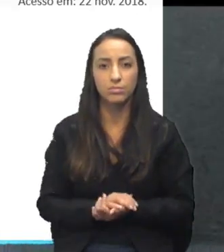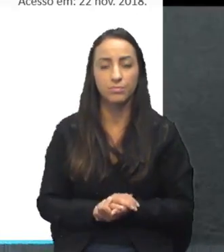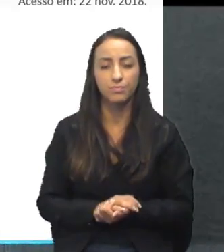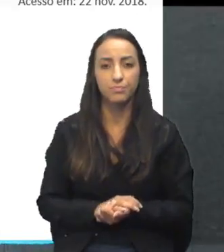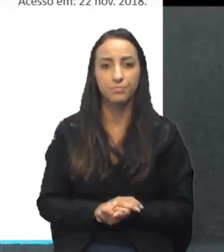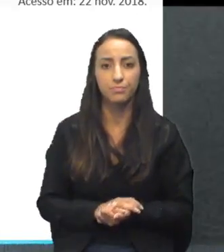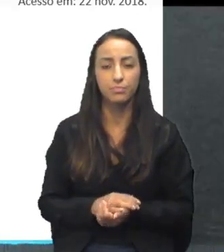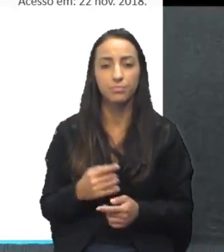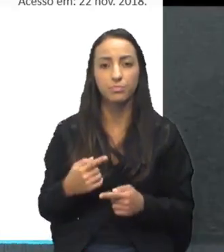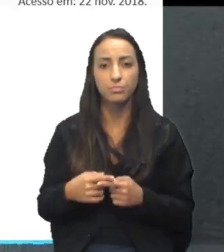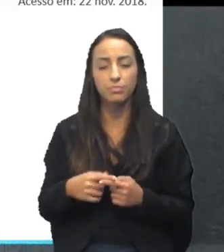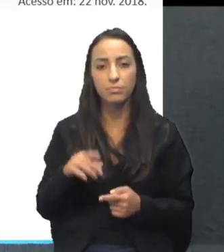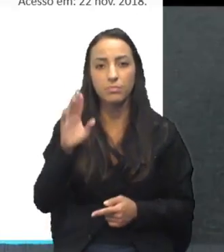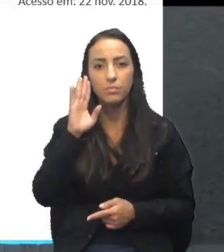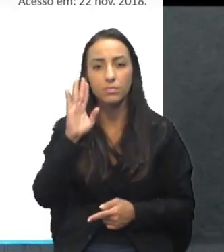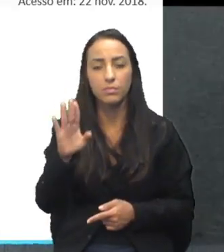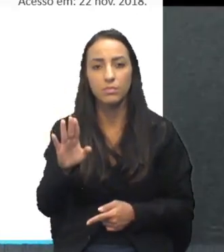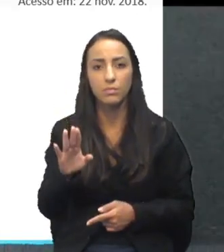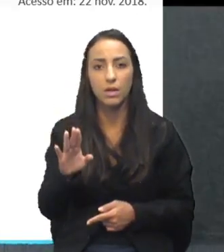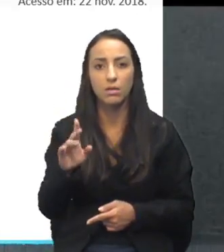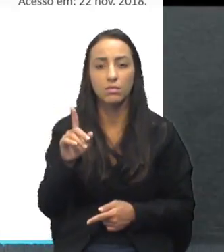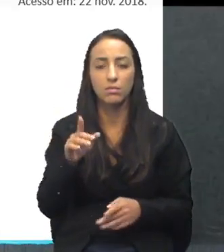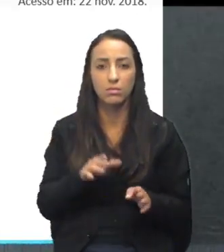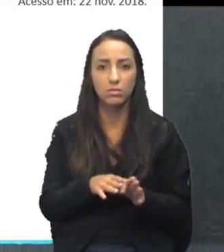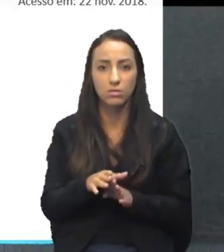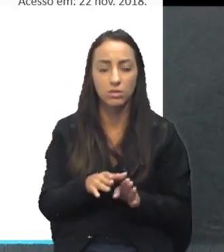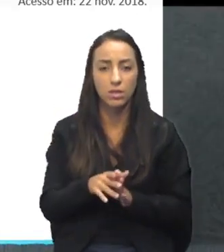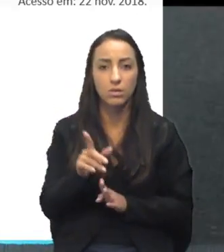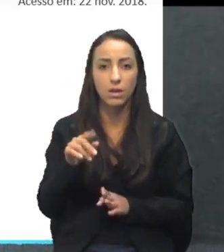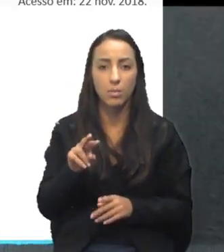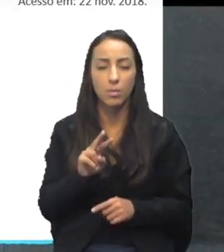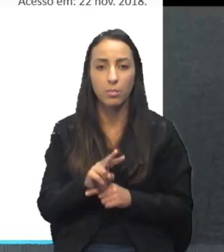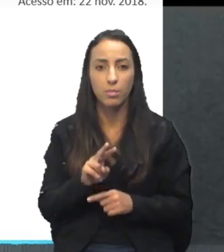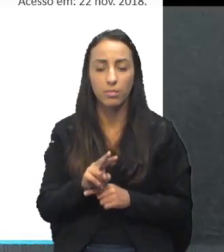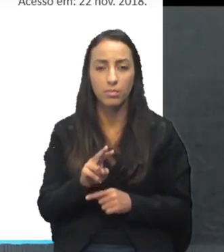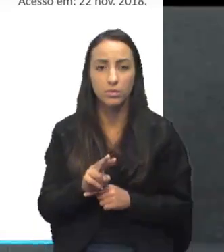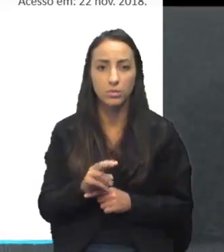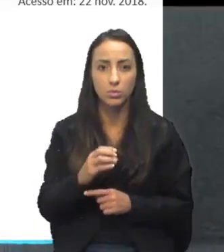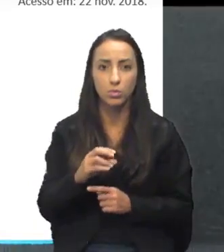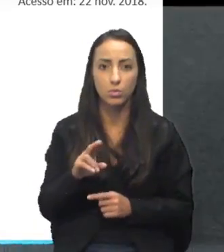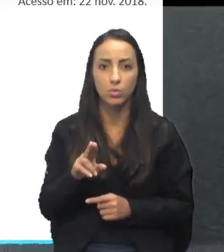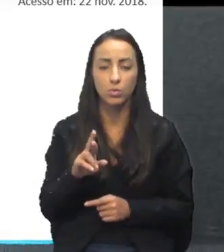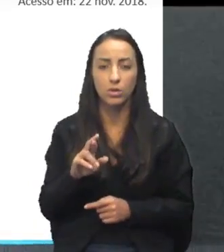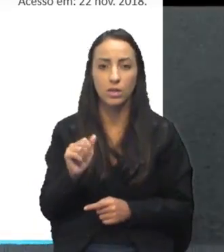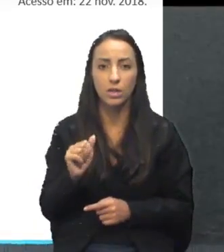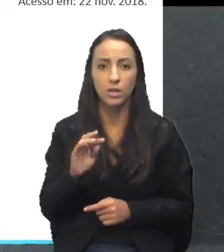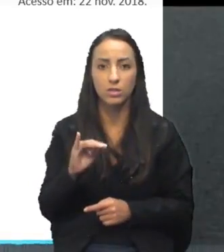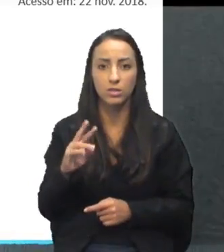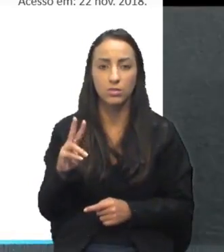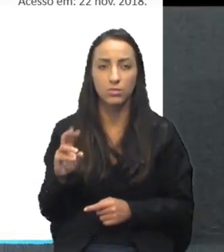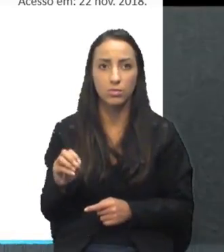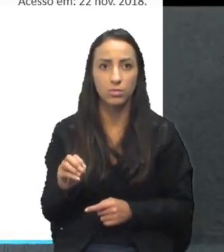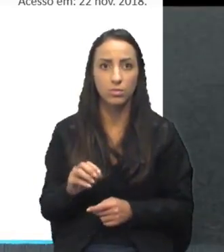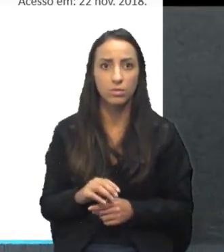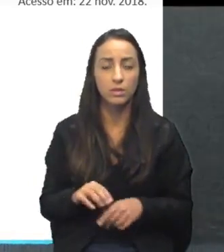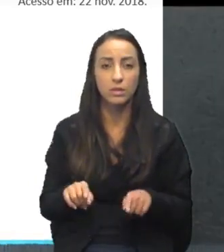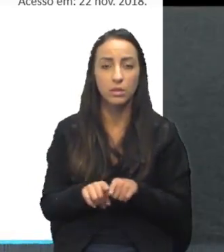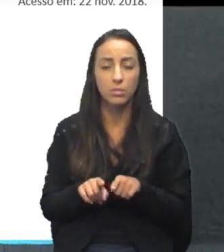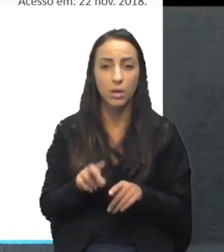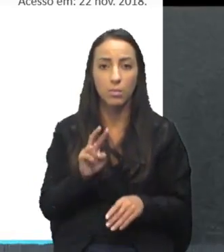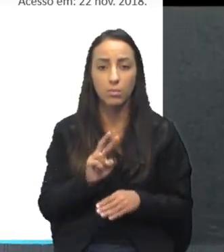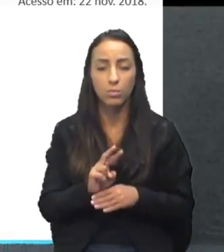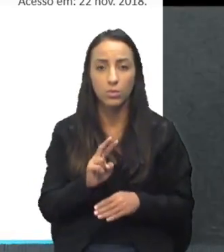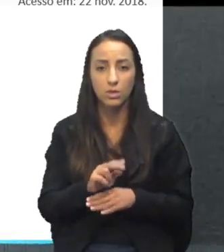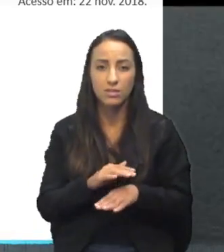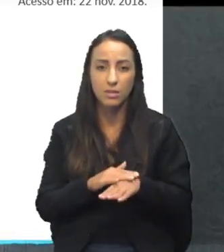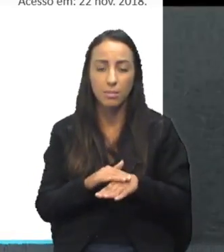uma das principais indicações para a manutenção, então, dos curativos realizados em lesões, para a proteção